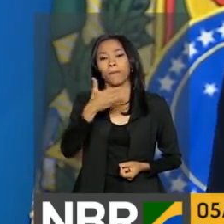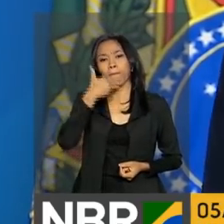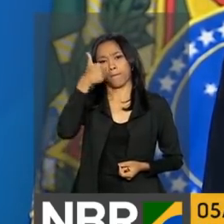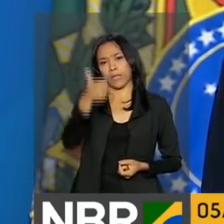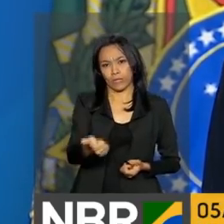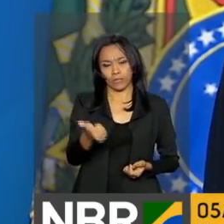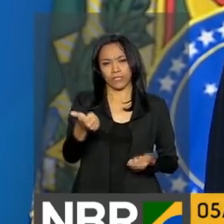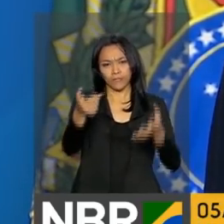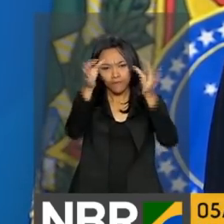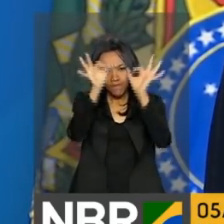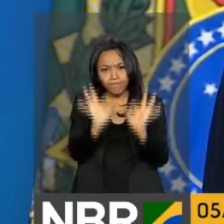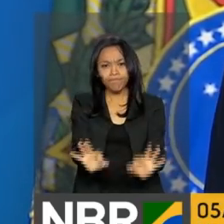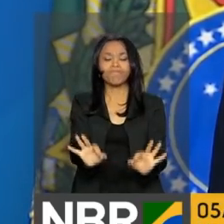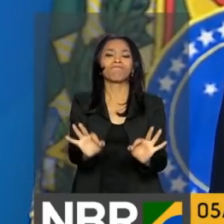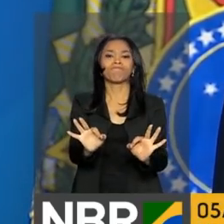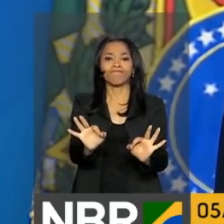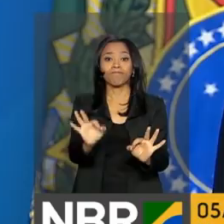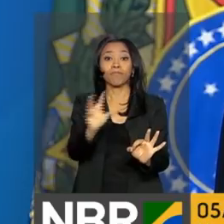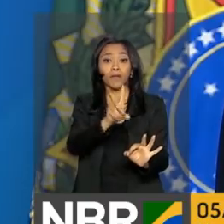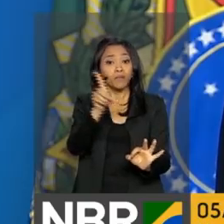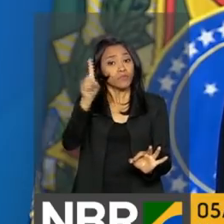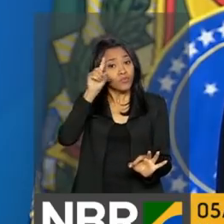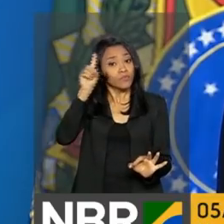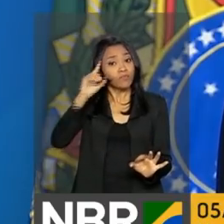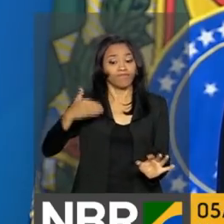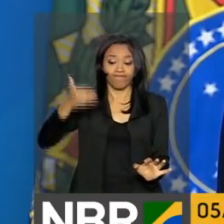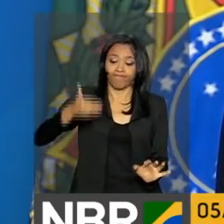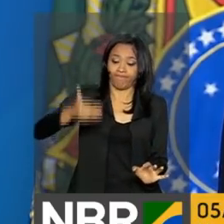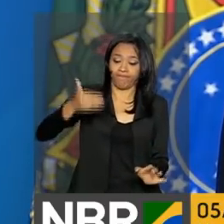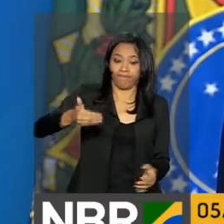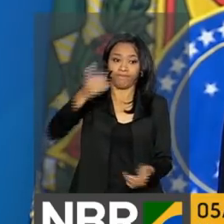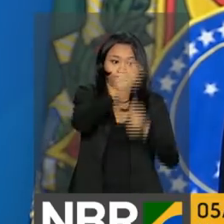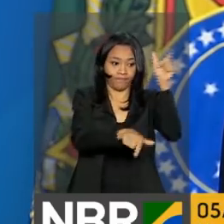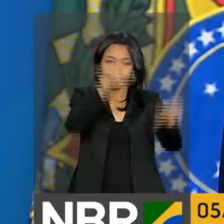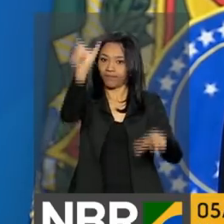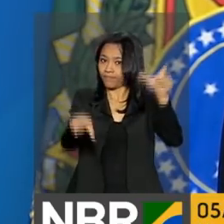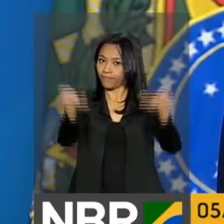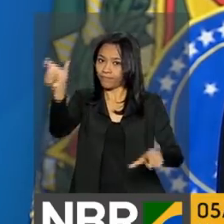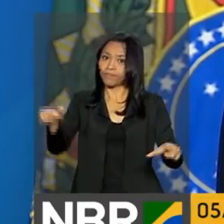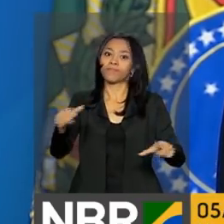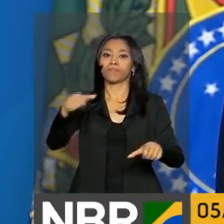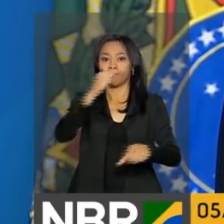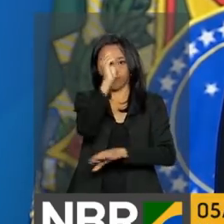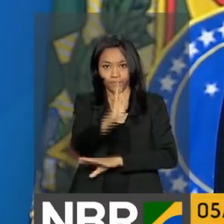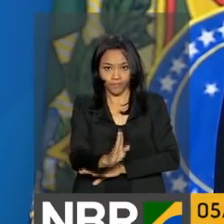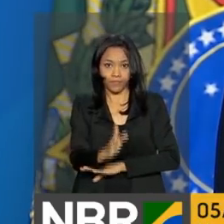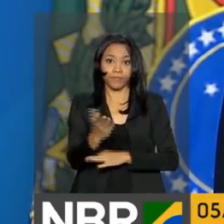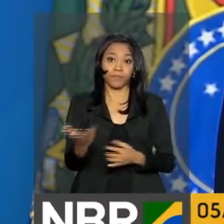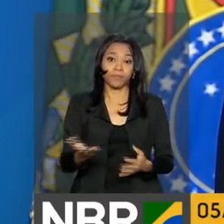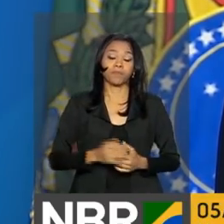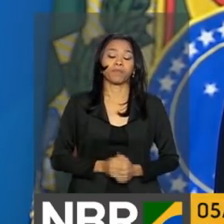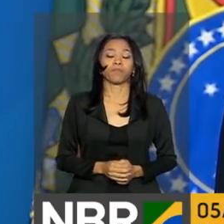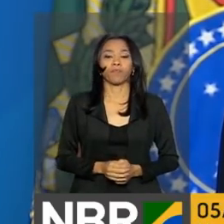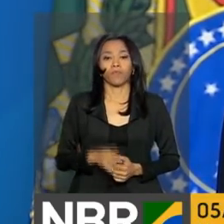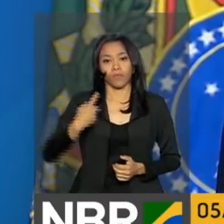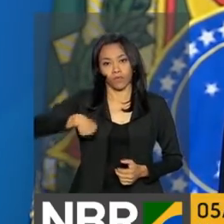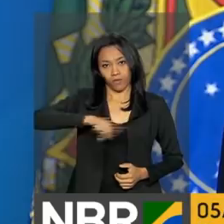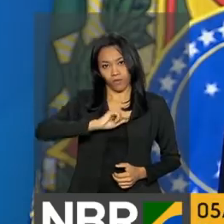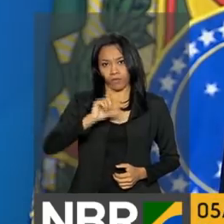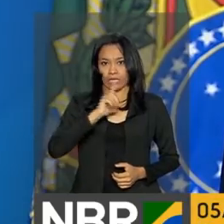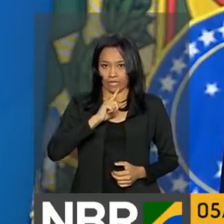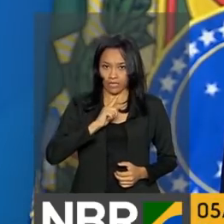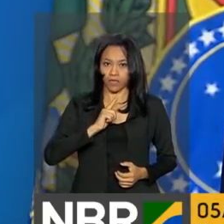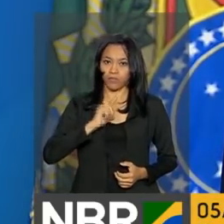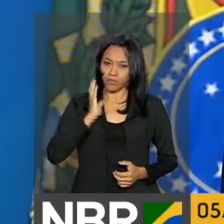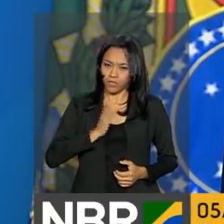concretas para o dia a dia das pessoas no nosso país nós temos cuidado